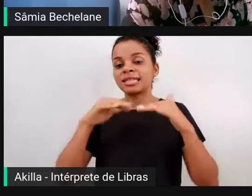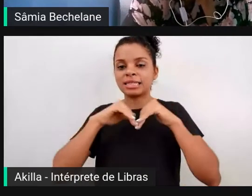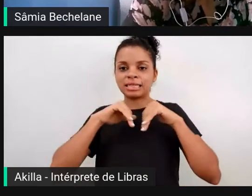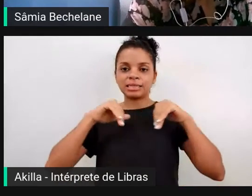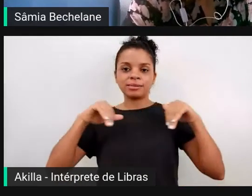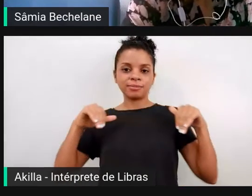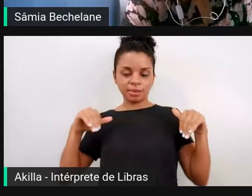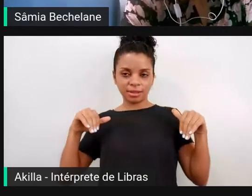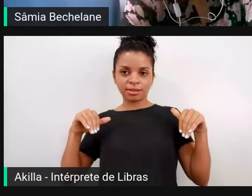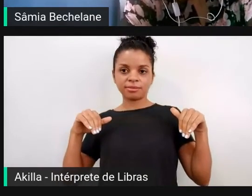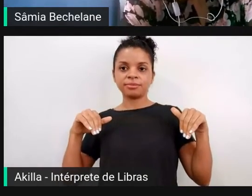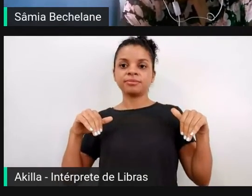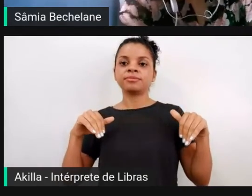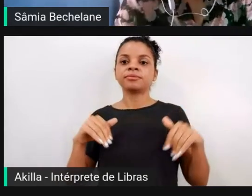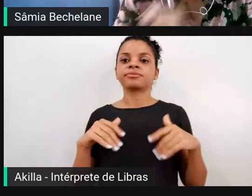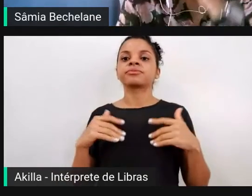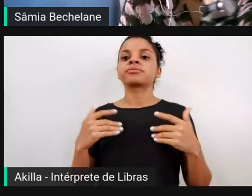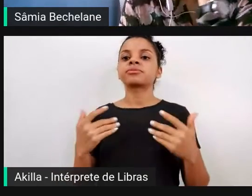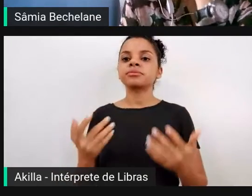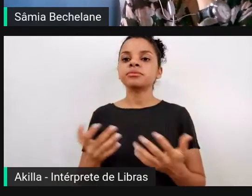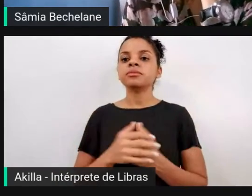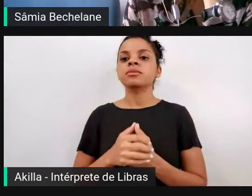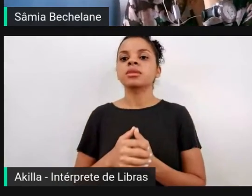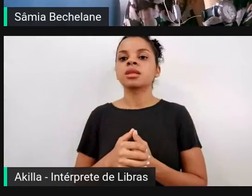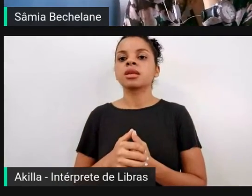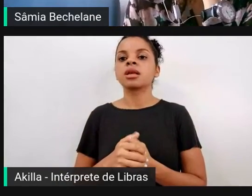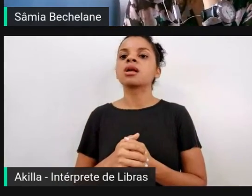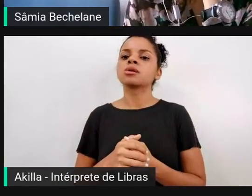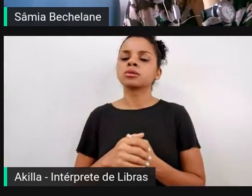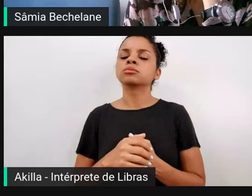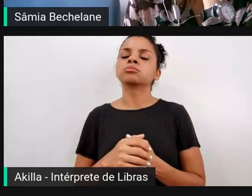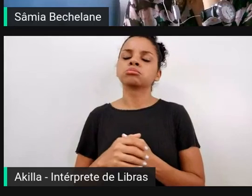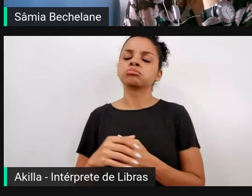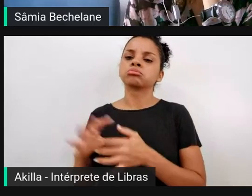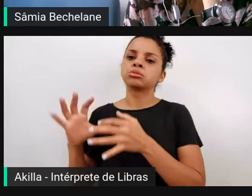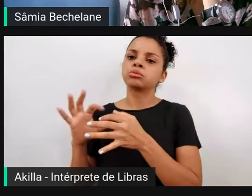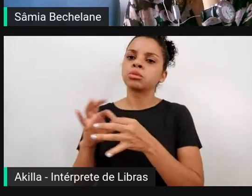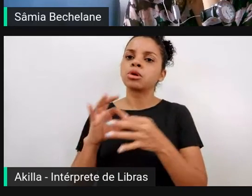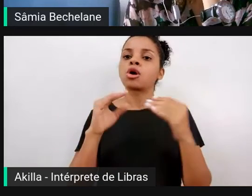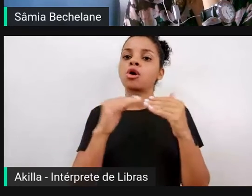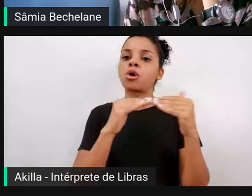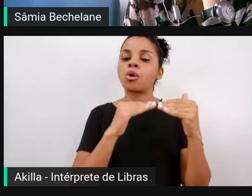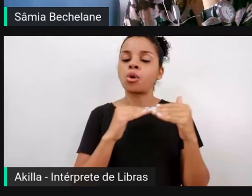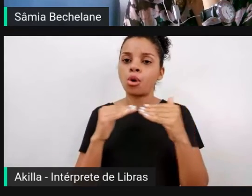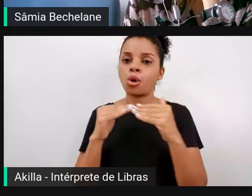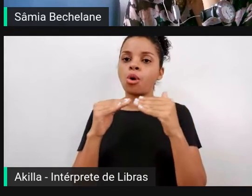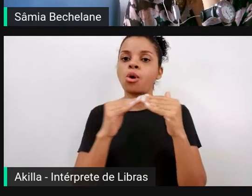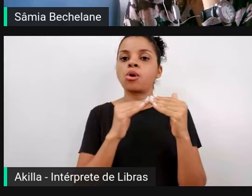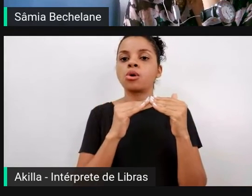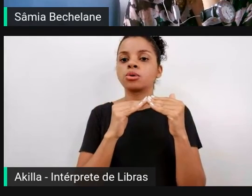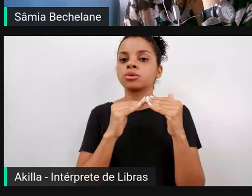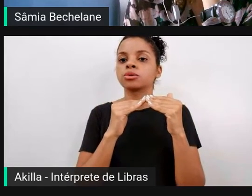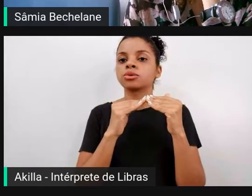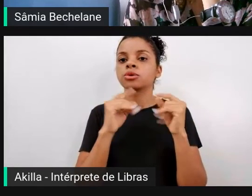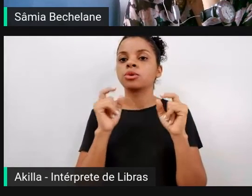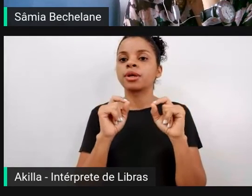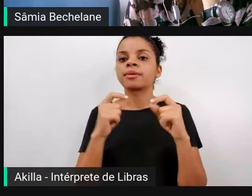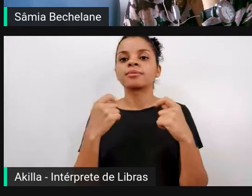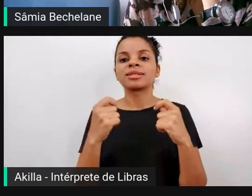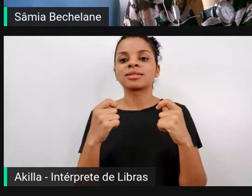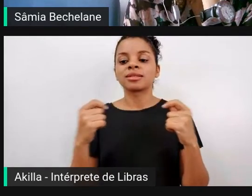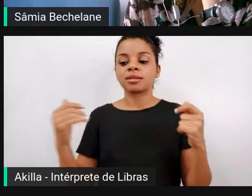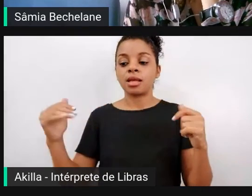aspecto. Então, eu compartilho com os autores do infotenimento que o ideal seria uma esfera que você conseguisse somar as duas coisas.